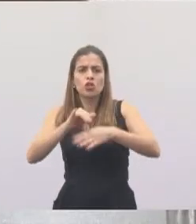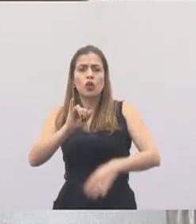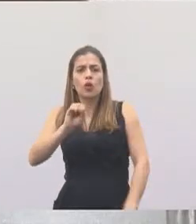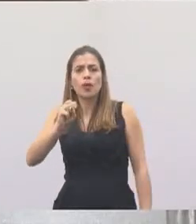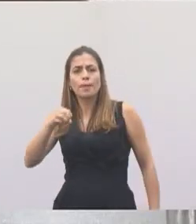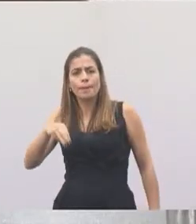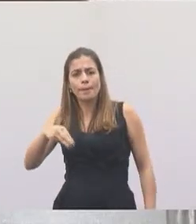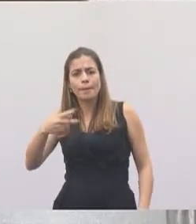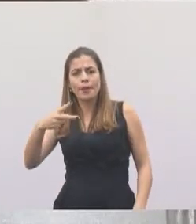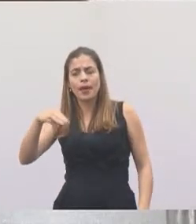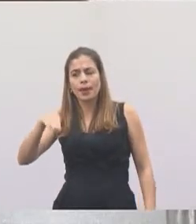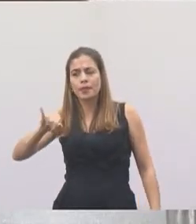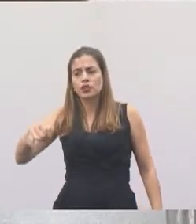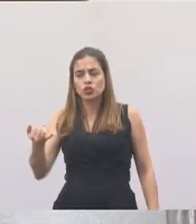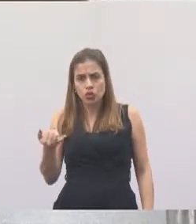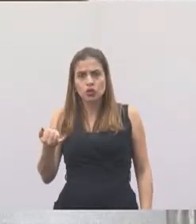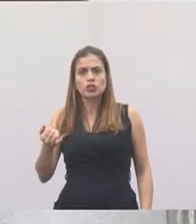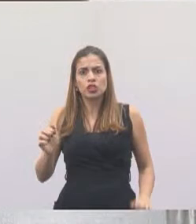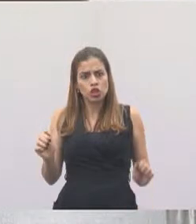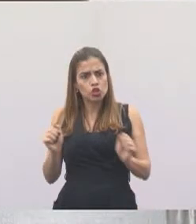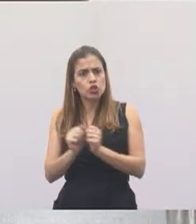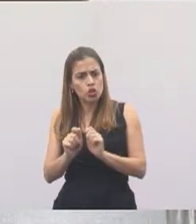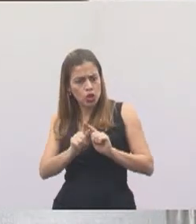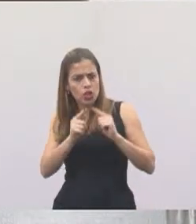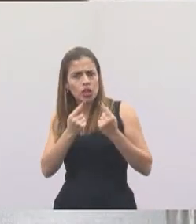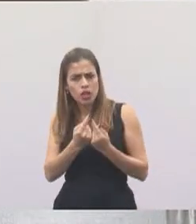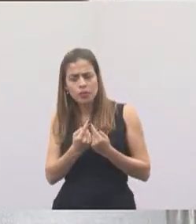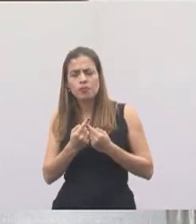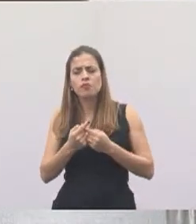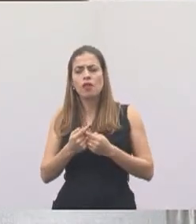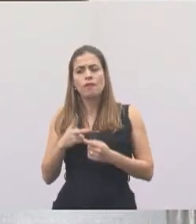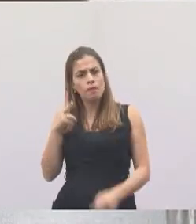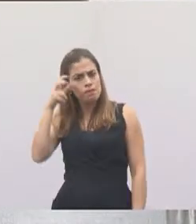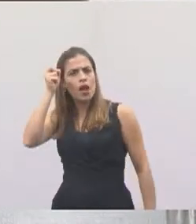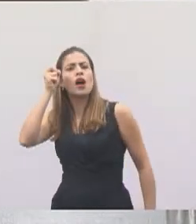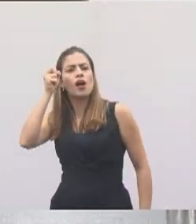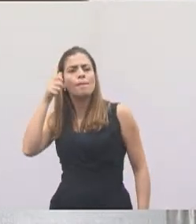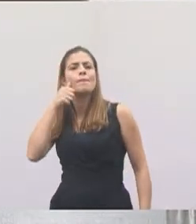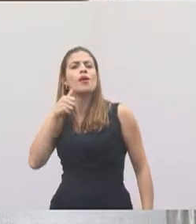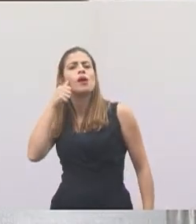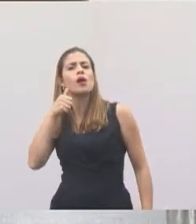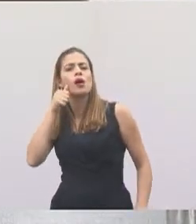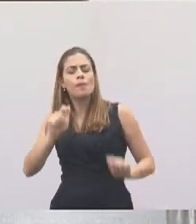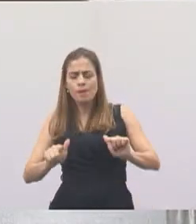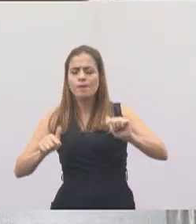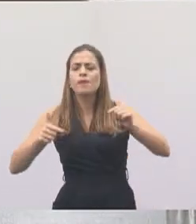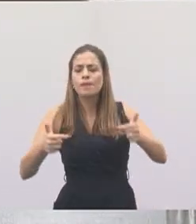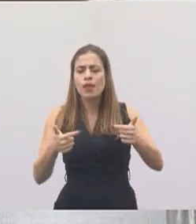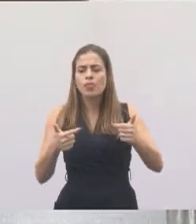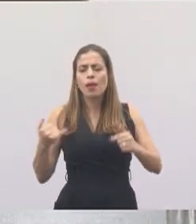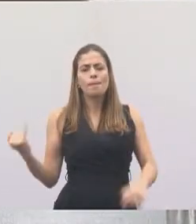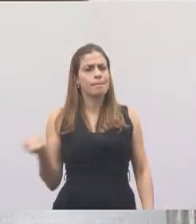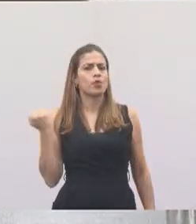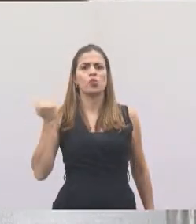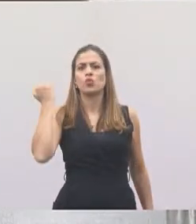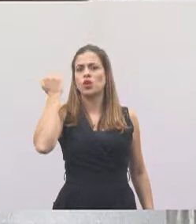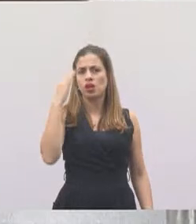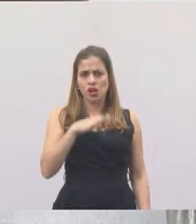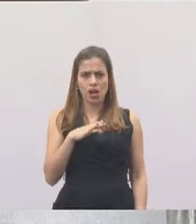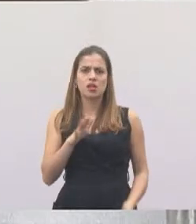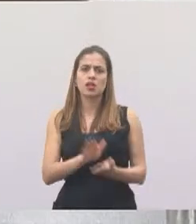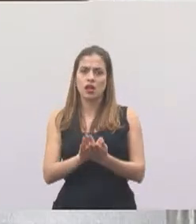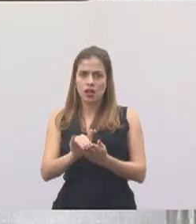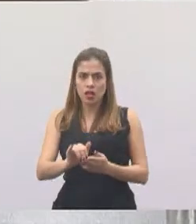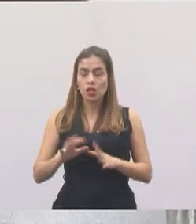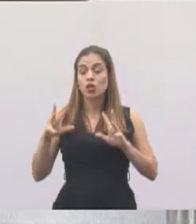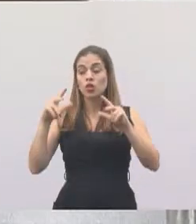vez fortaleceu uma mulher defendendo essa parte tão importante do município de Jacareí. E todas as decisões de